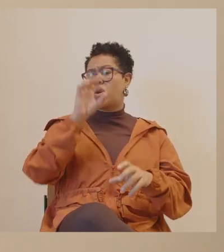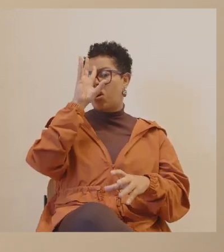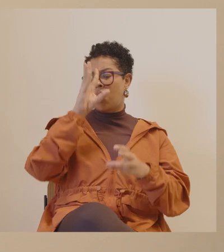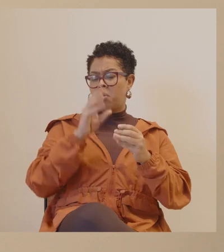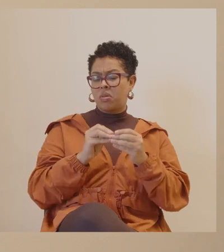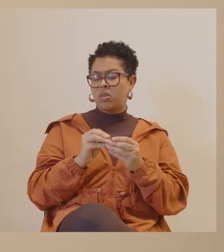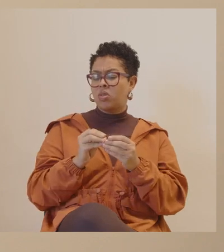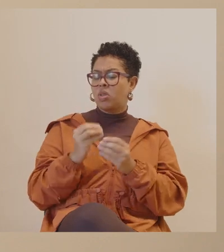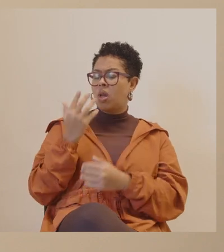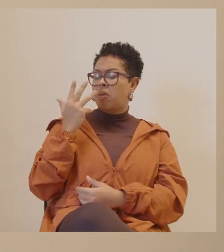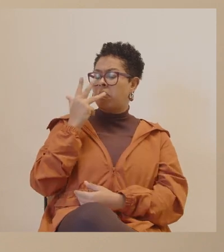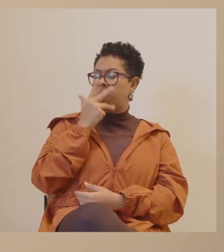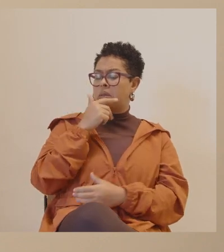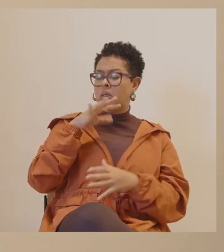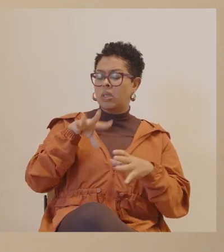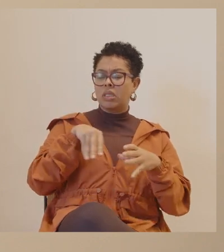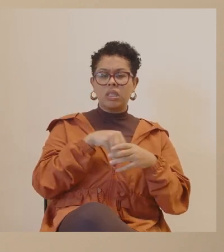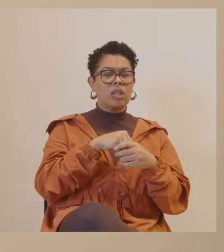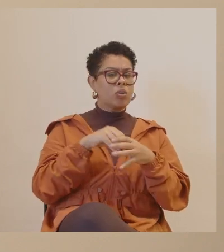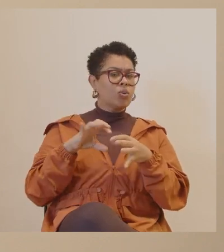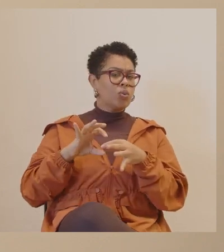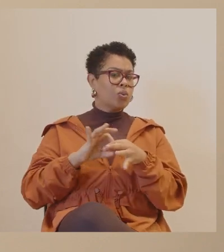pelo belo naquele contexto